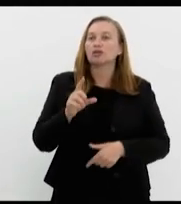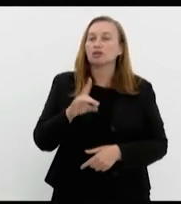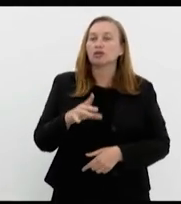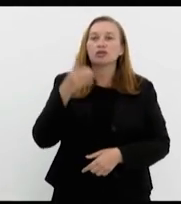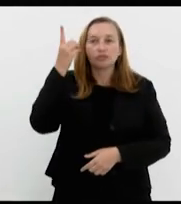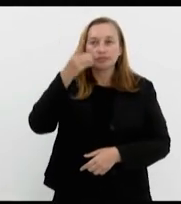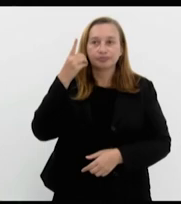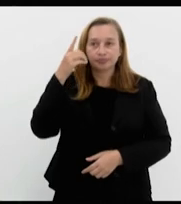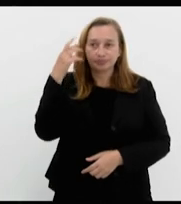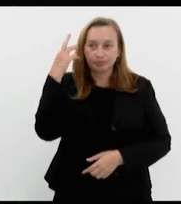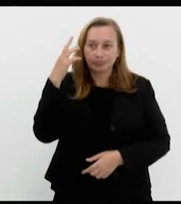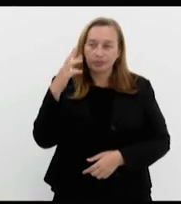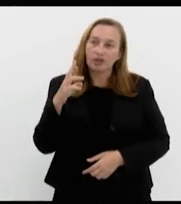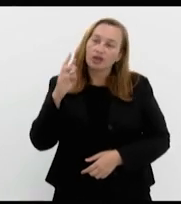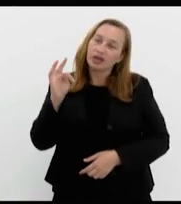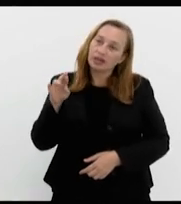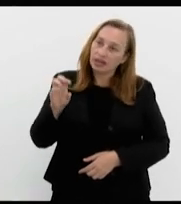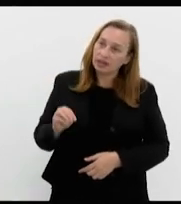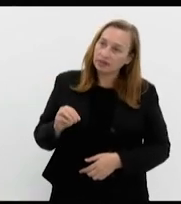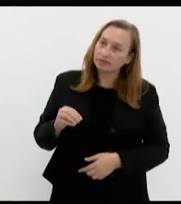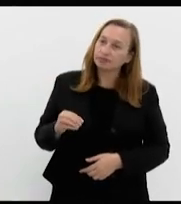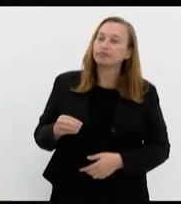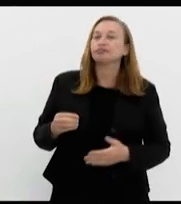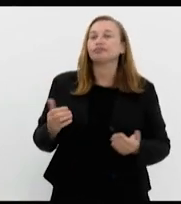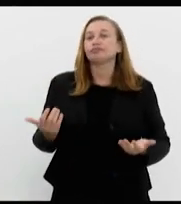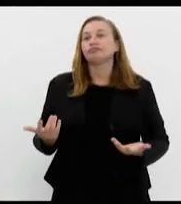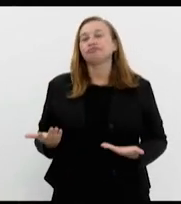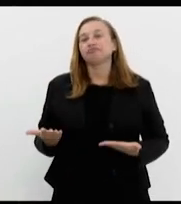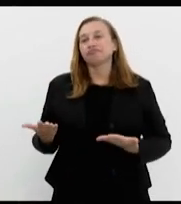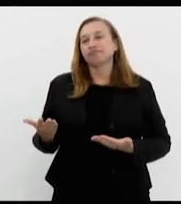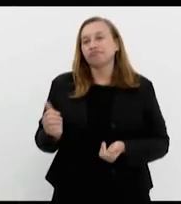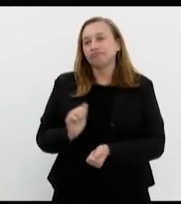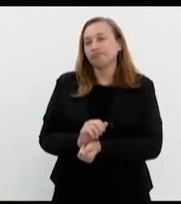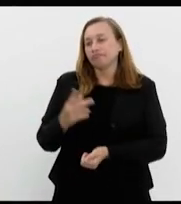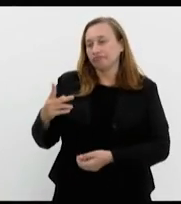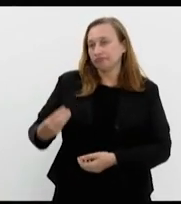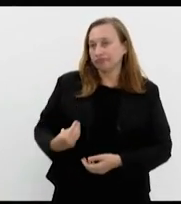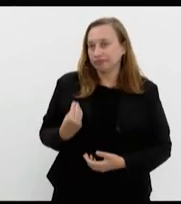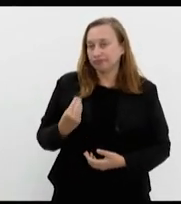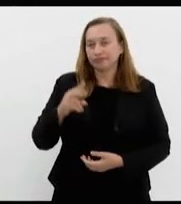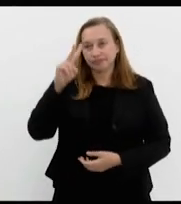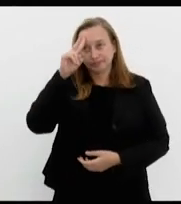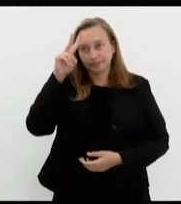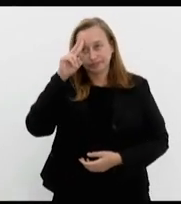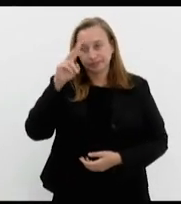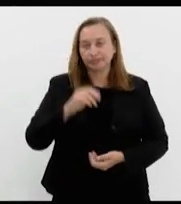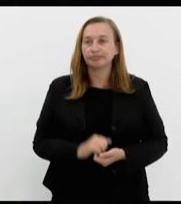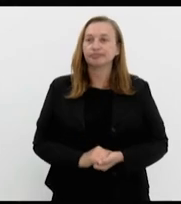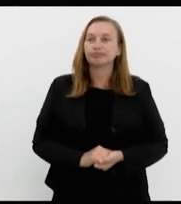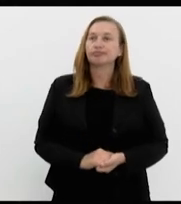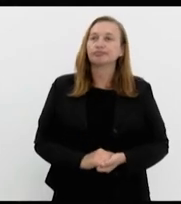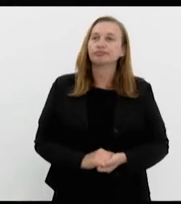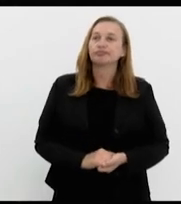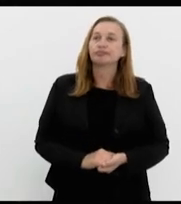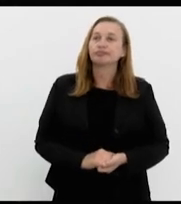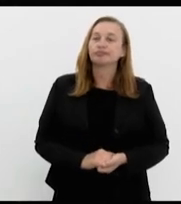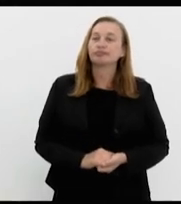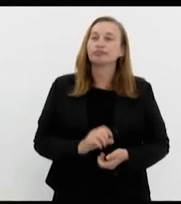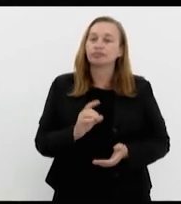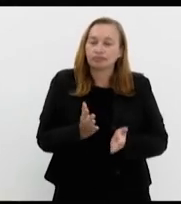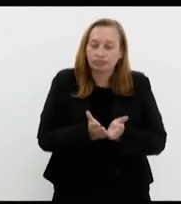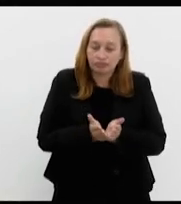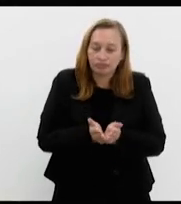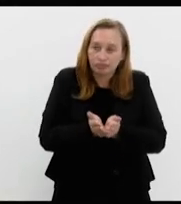Machado, espero poder contar com a presença de Vossa Excelência aqui na segunda-feira. Só para o descomissionamento de